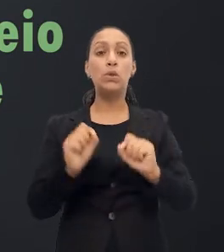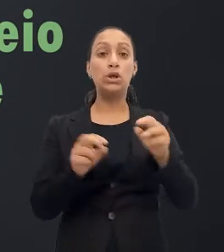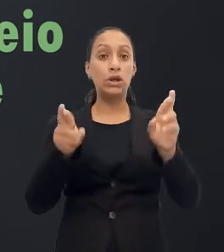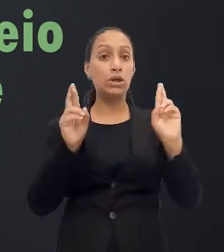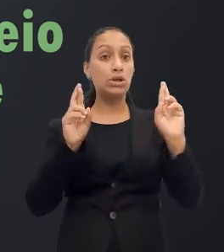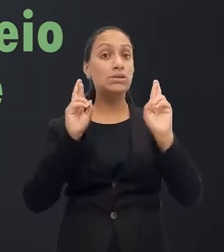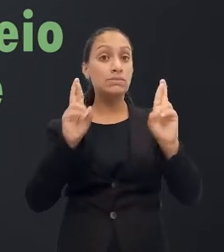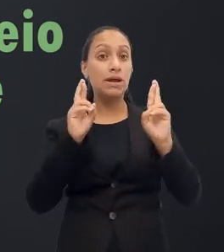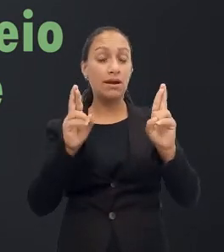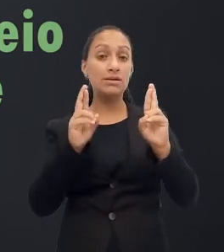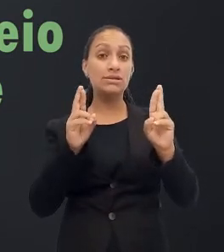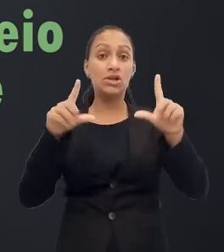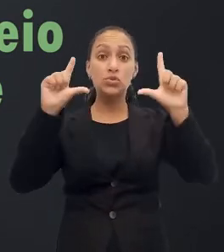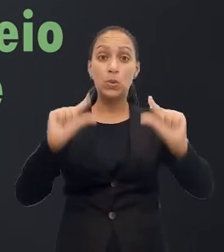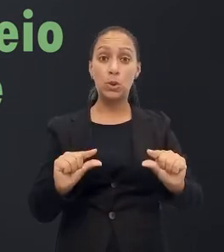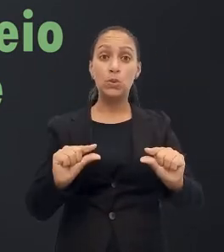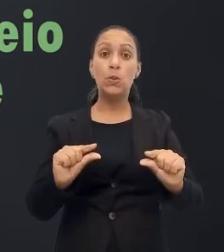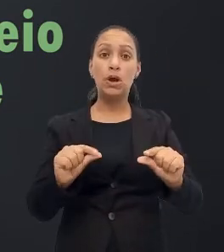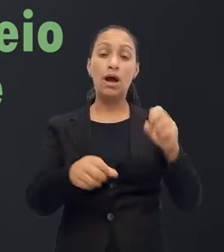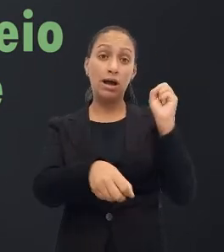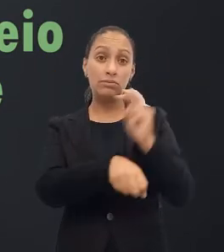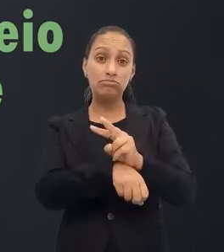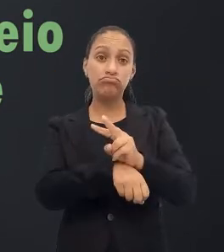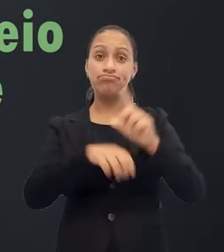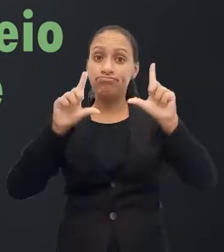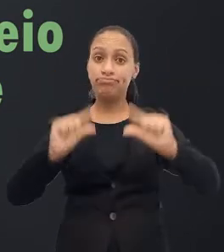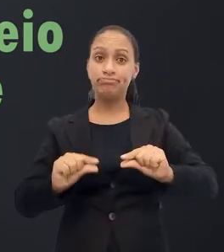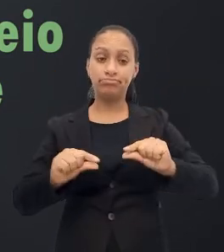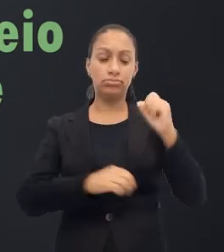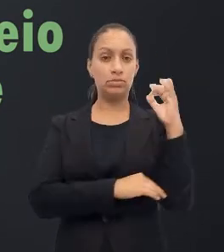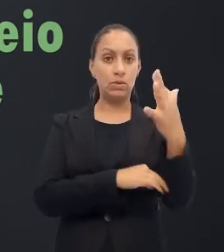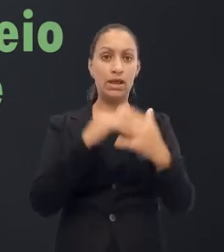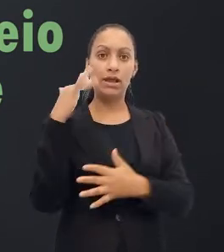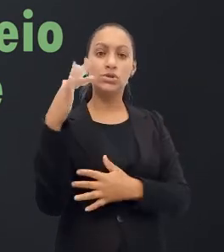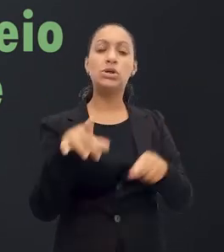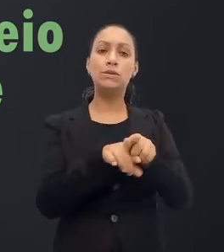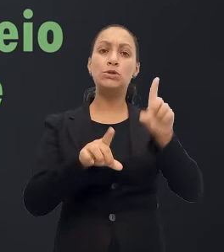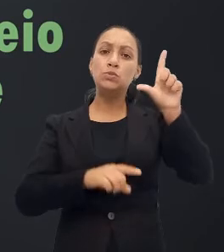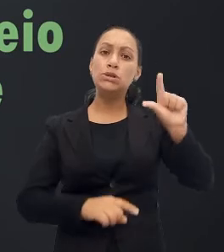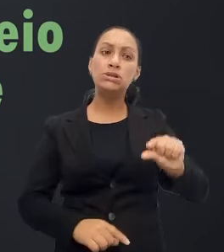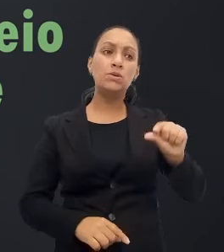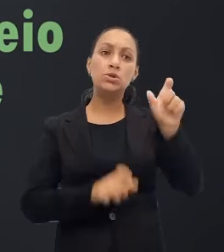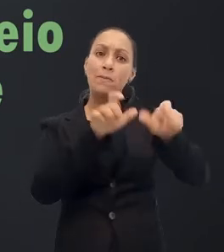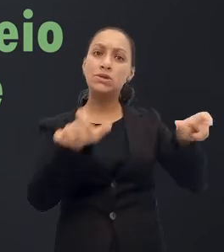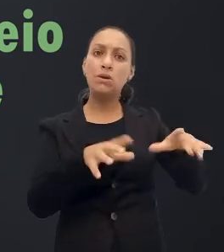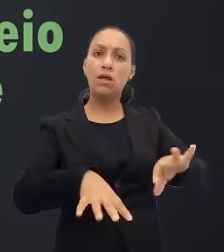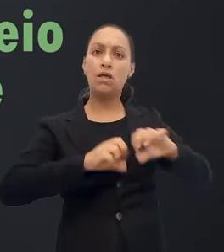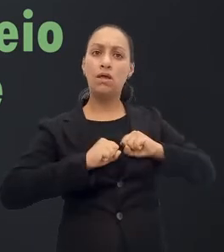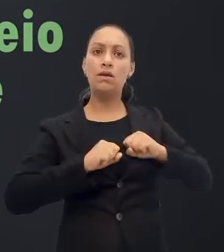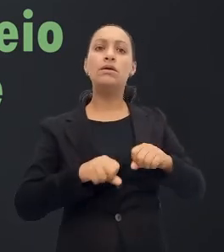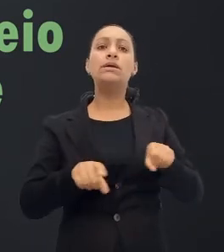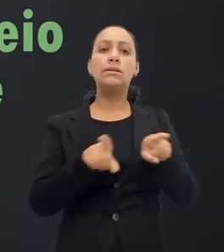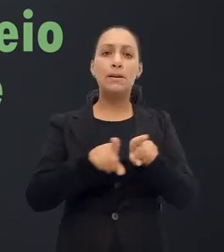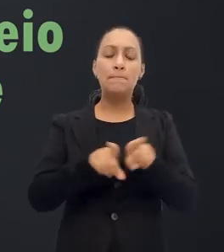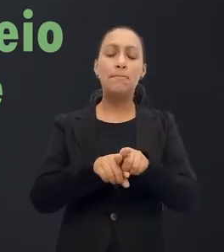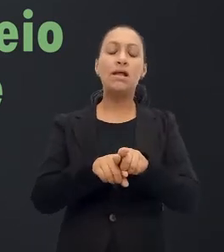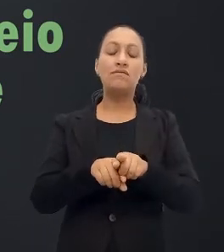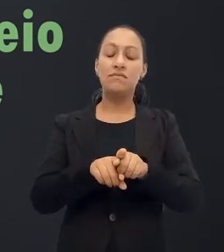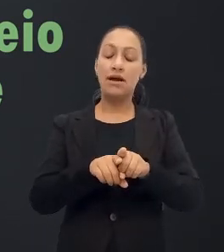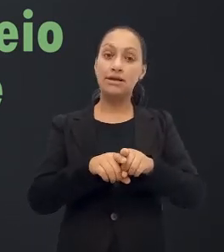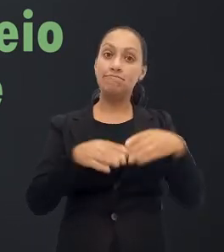dessa diminuição da carga viral no ambiente, a diminuição do número de casos à medida que a vacinação vai se intensificando,